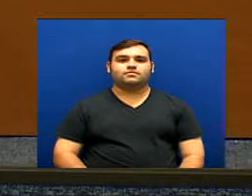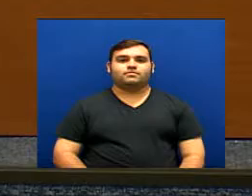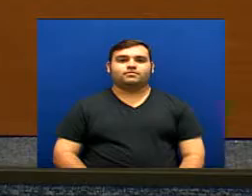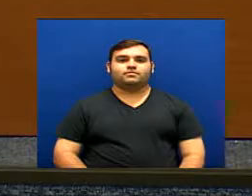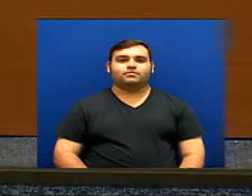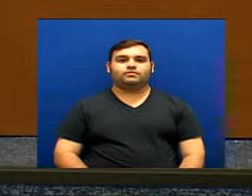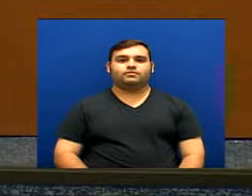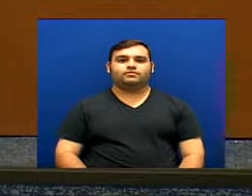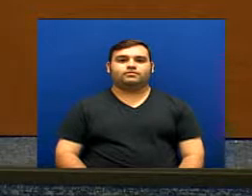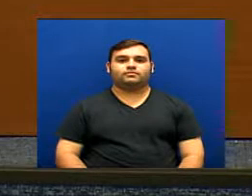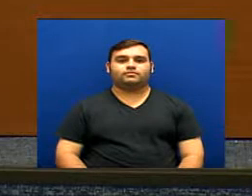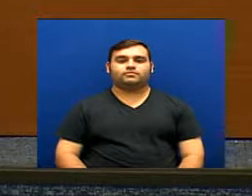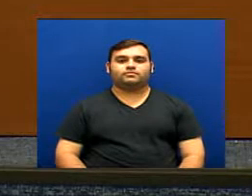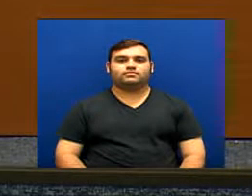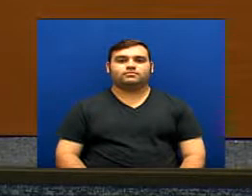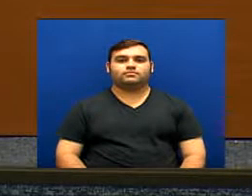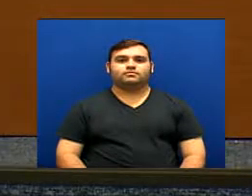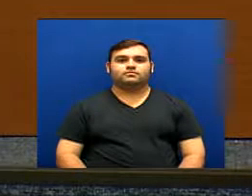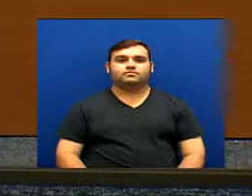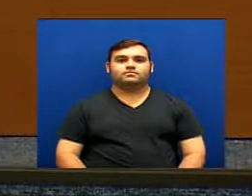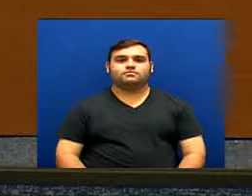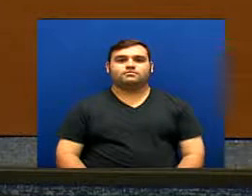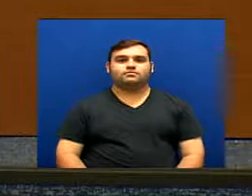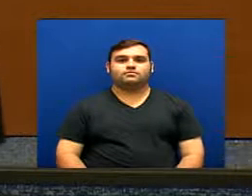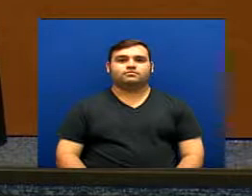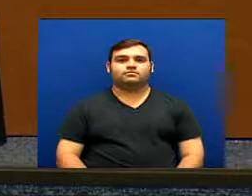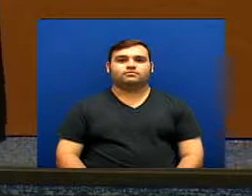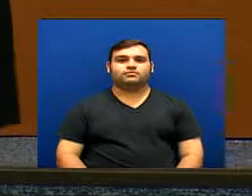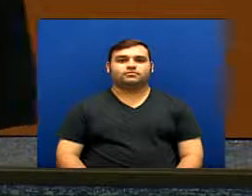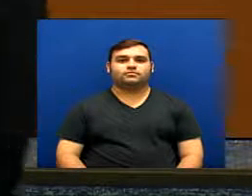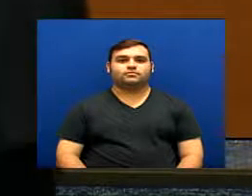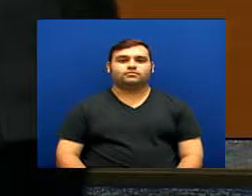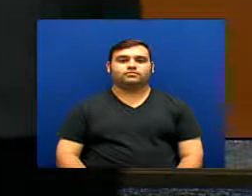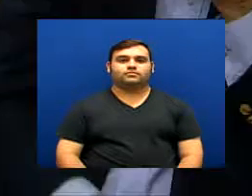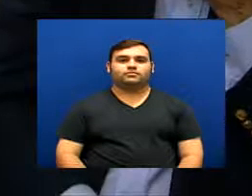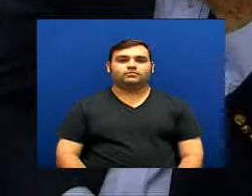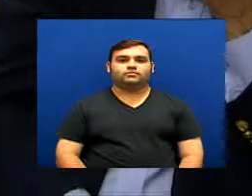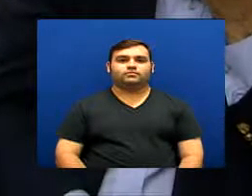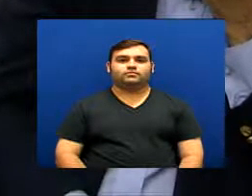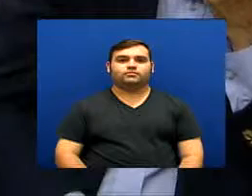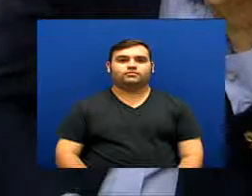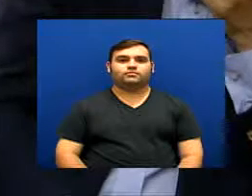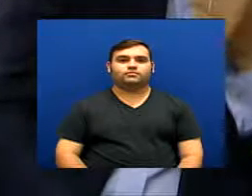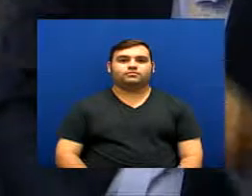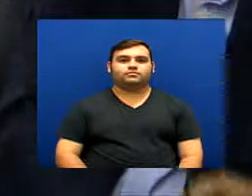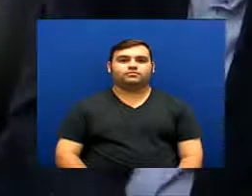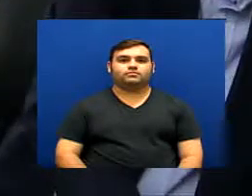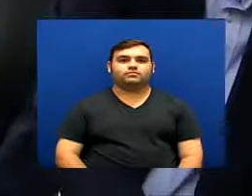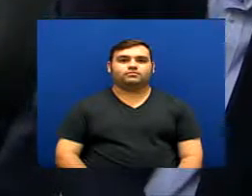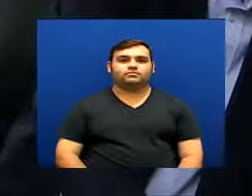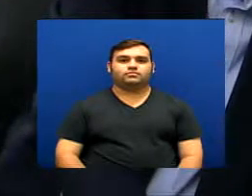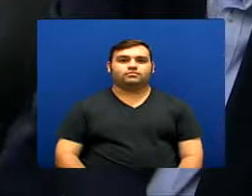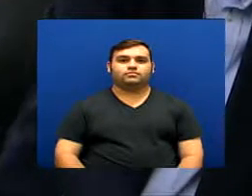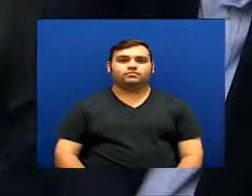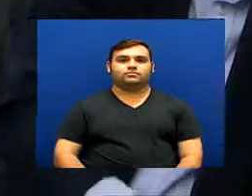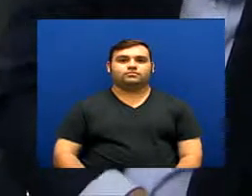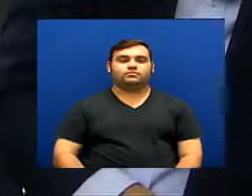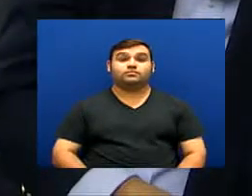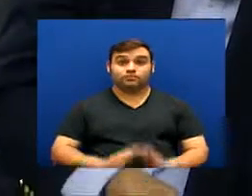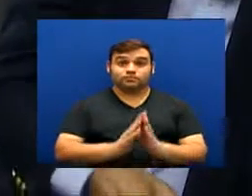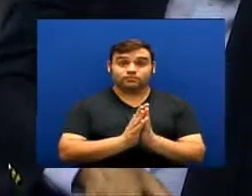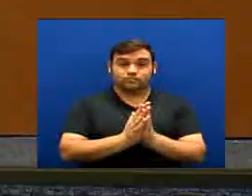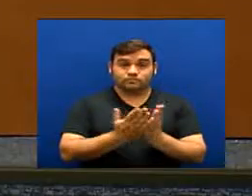Luiz Santos, ao secretário de Distribuição e Coordenação das Secretarias Regionais da SBB, senhor Marco Gladstone